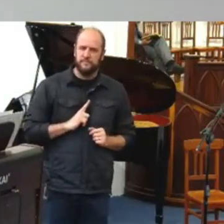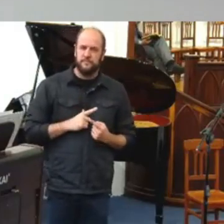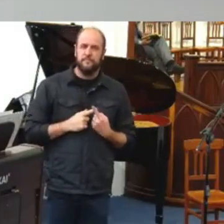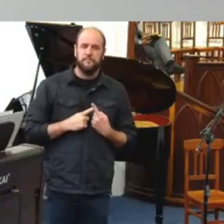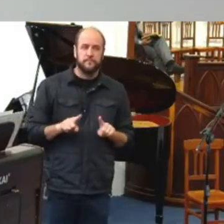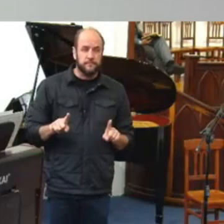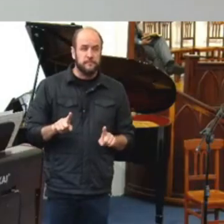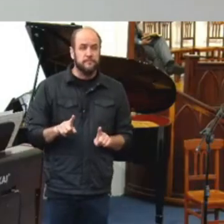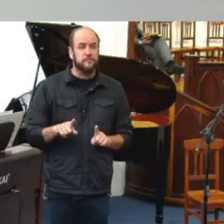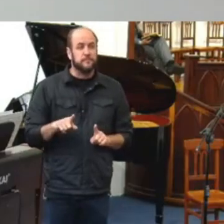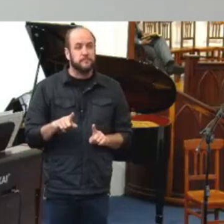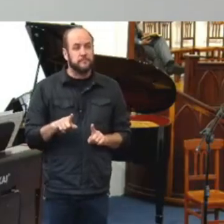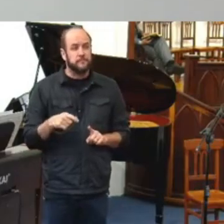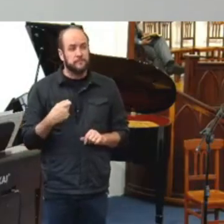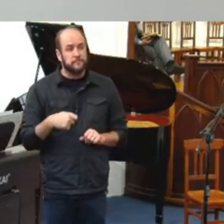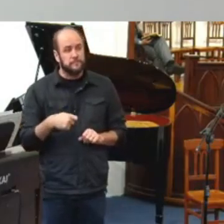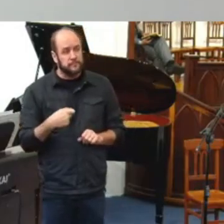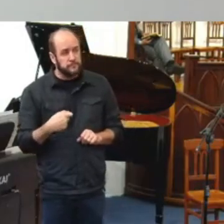que existia